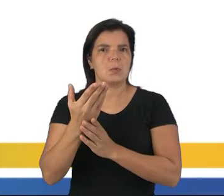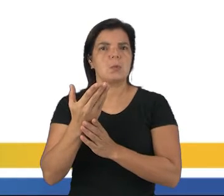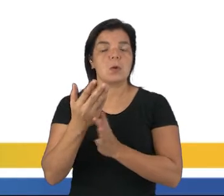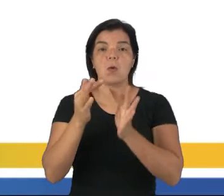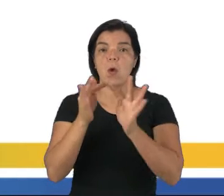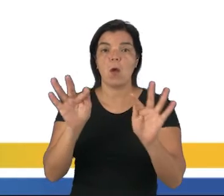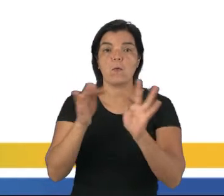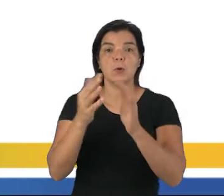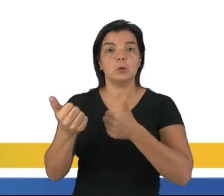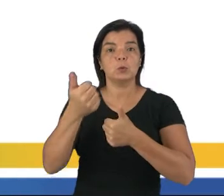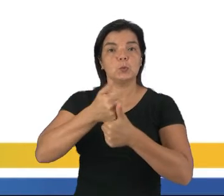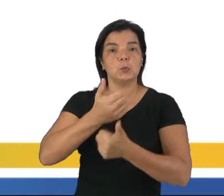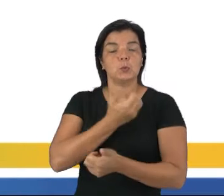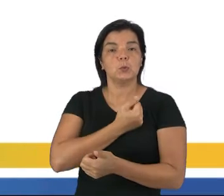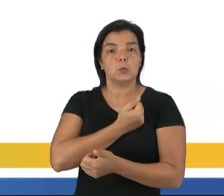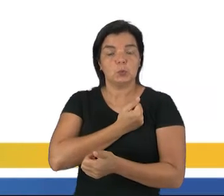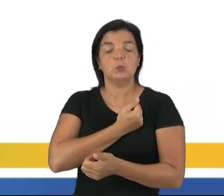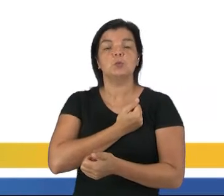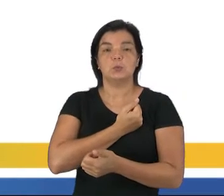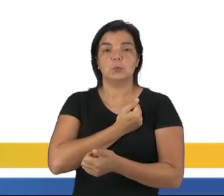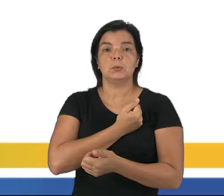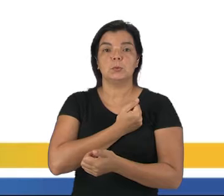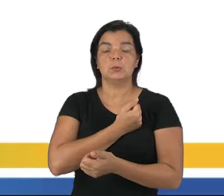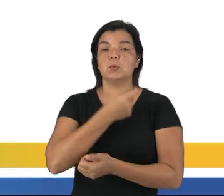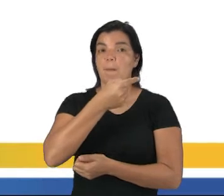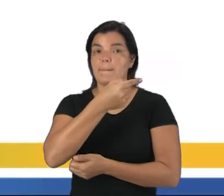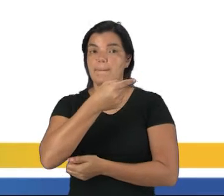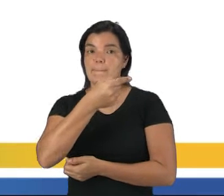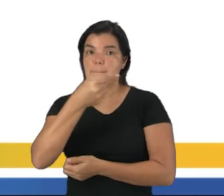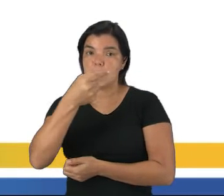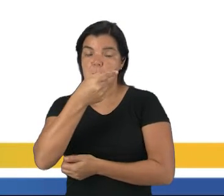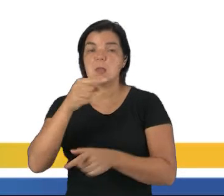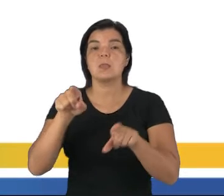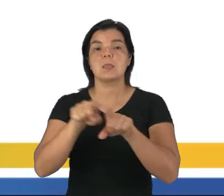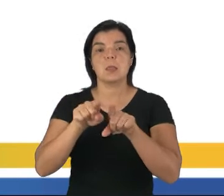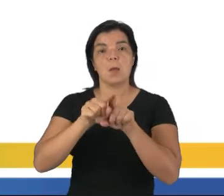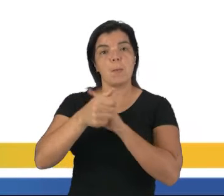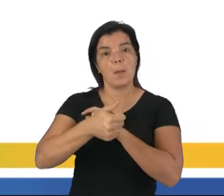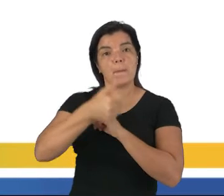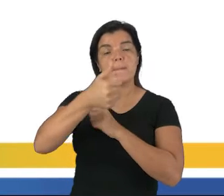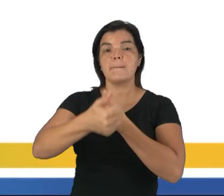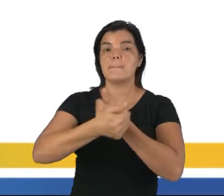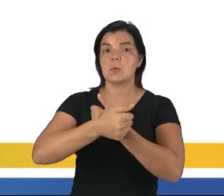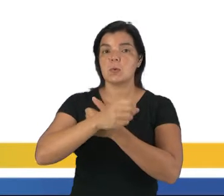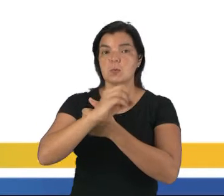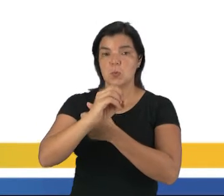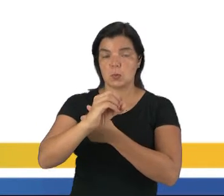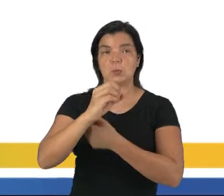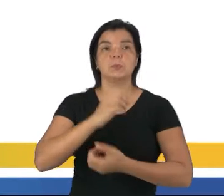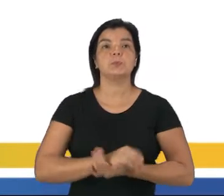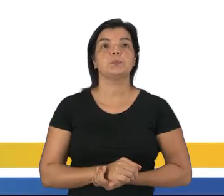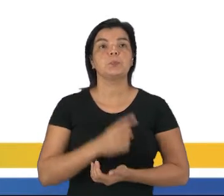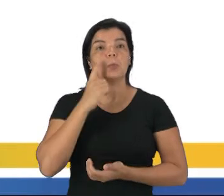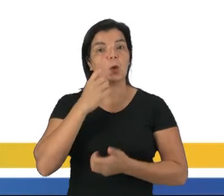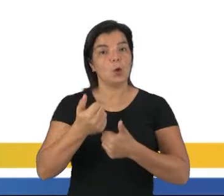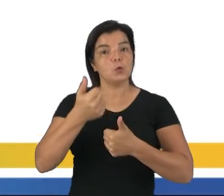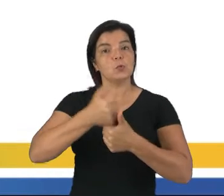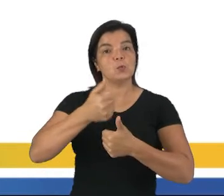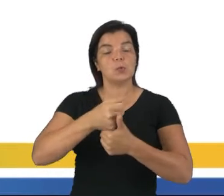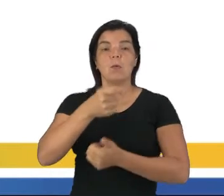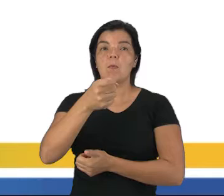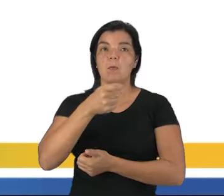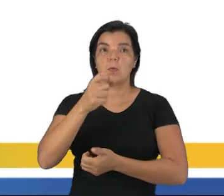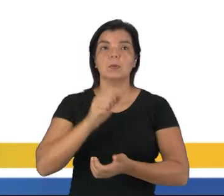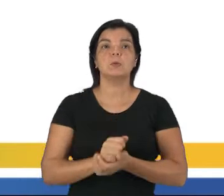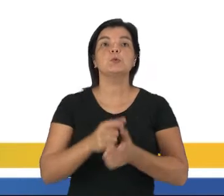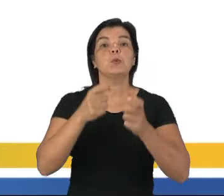quando eu substituir os valores aqui negativos e positivos próximos ao zero. Fiz a substituição do x, ou